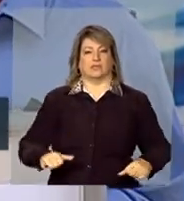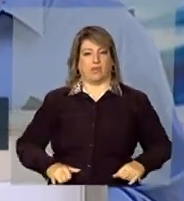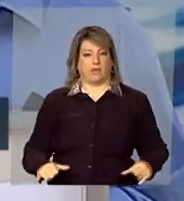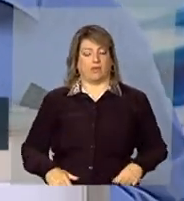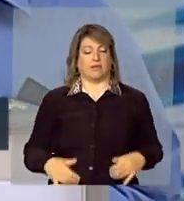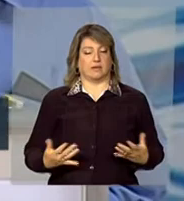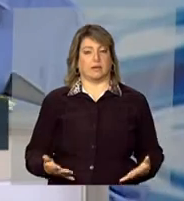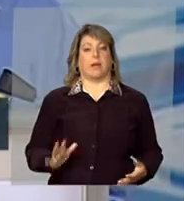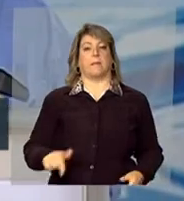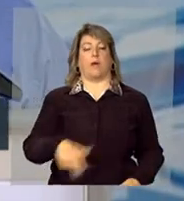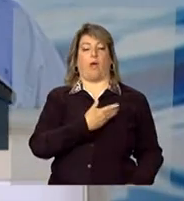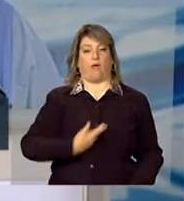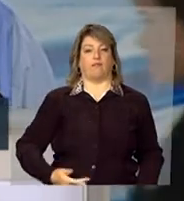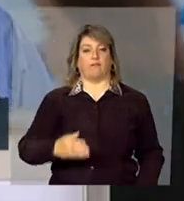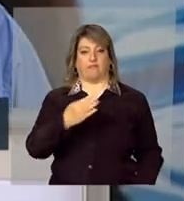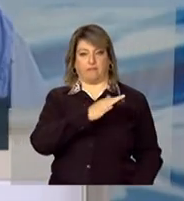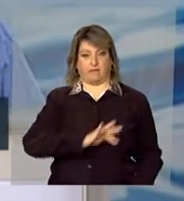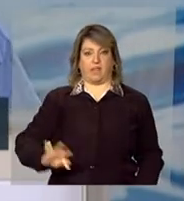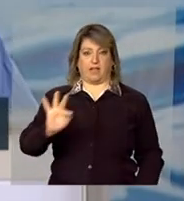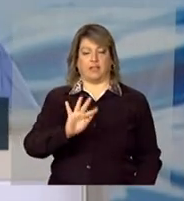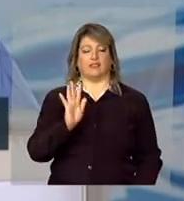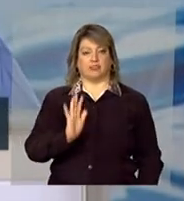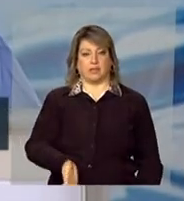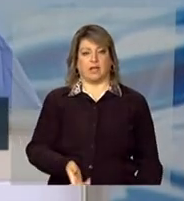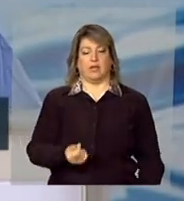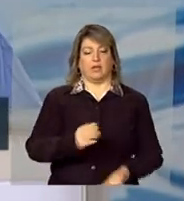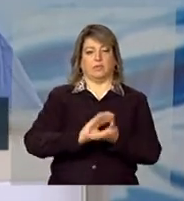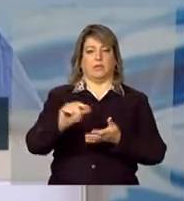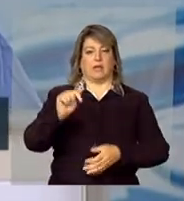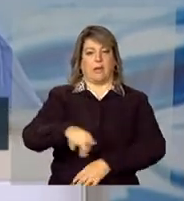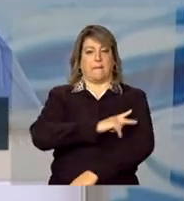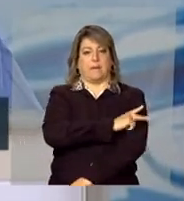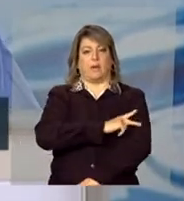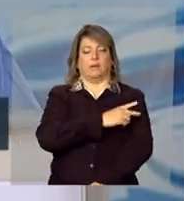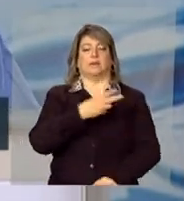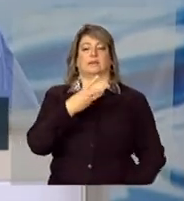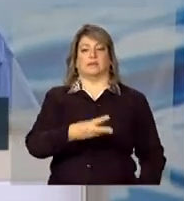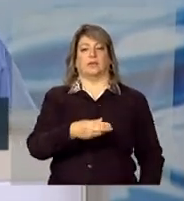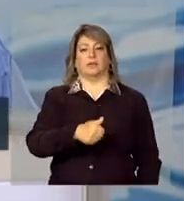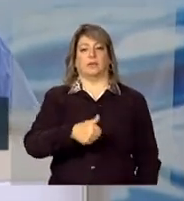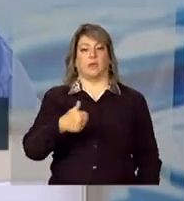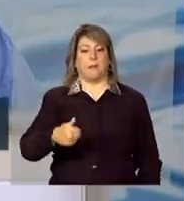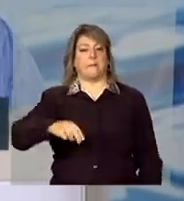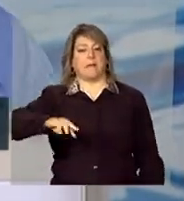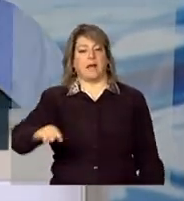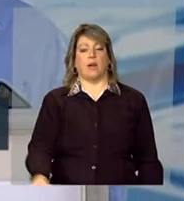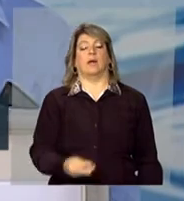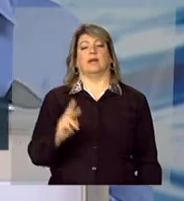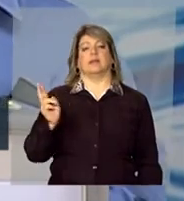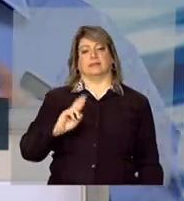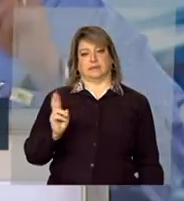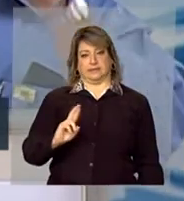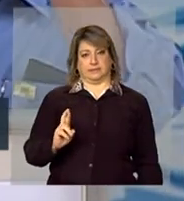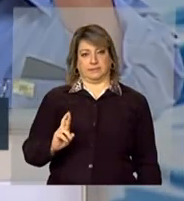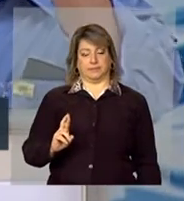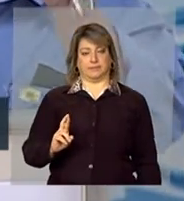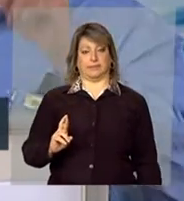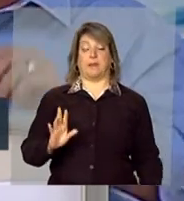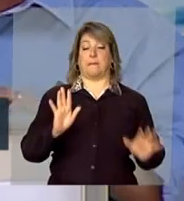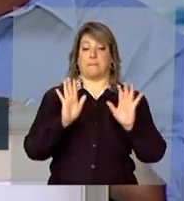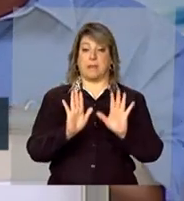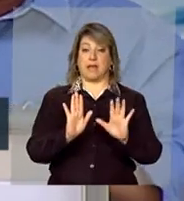federal já desembolsou no Piauí 311 milhões de reais. Mas o